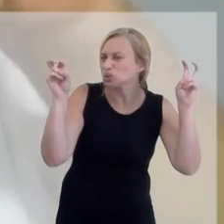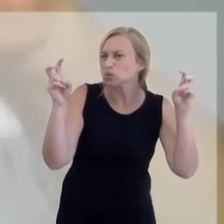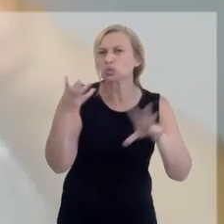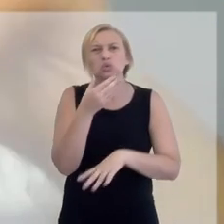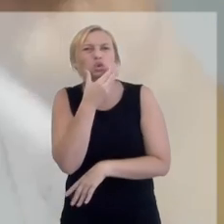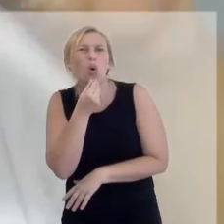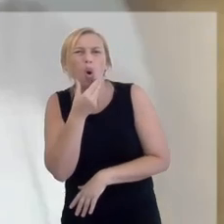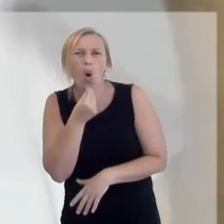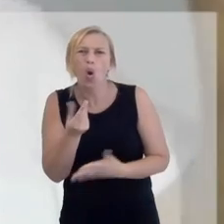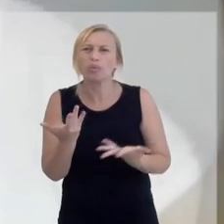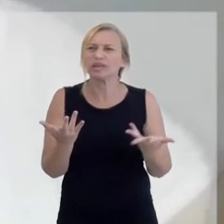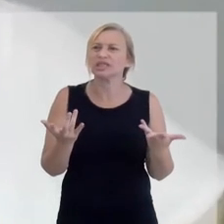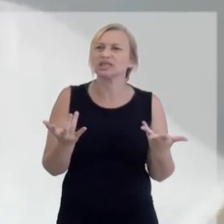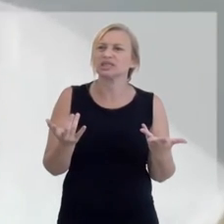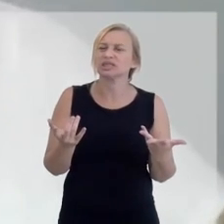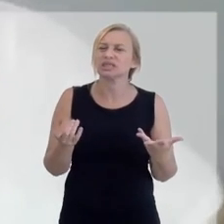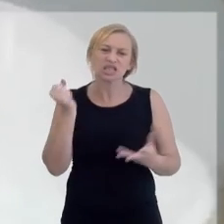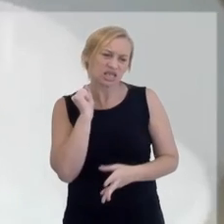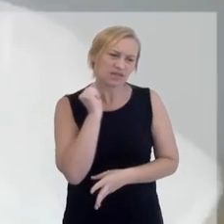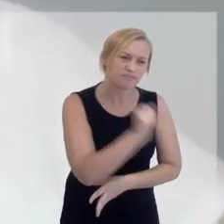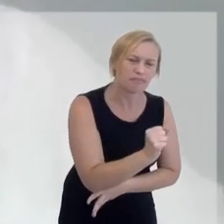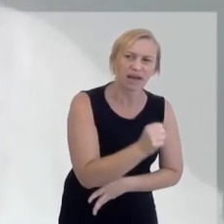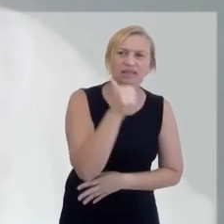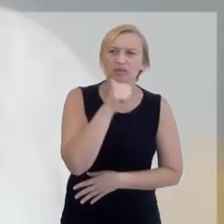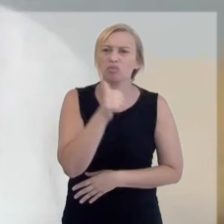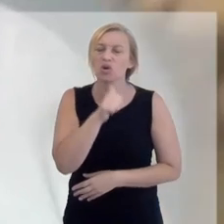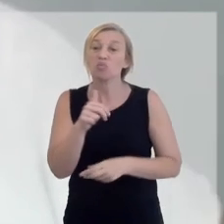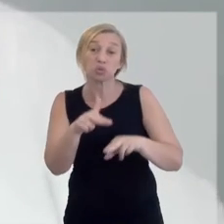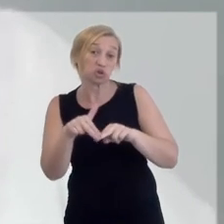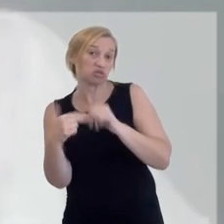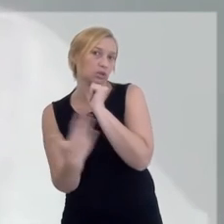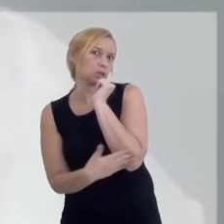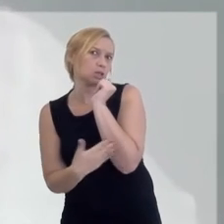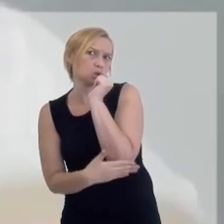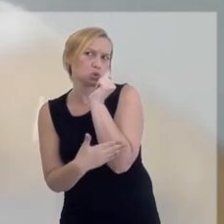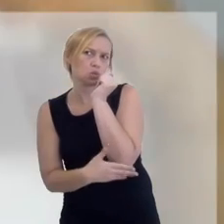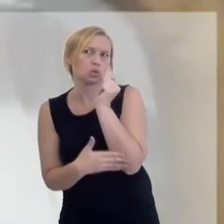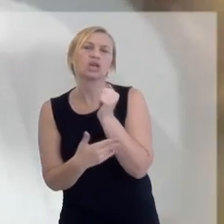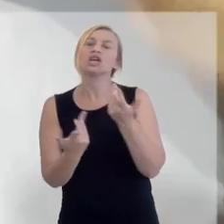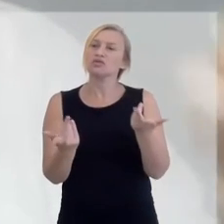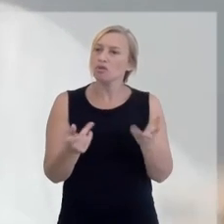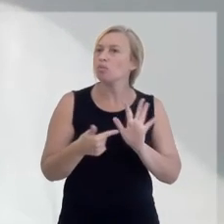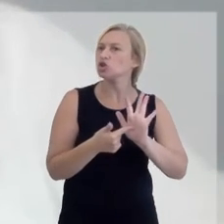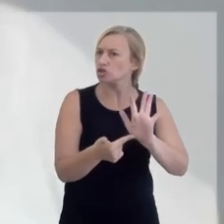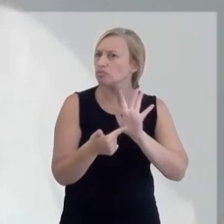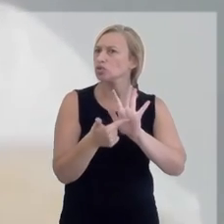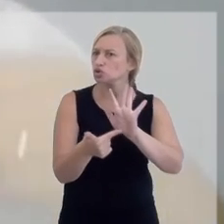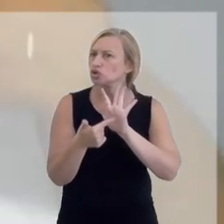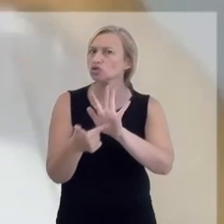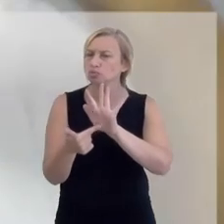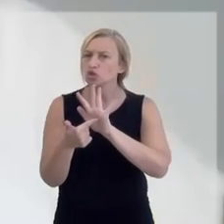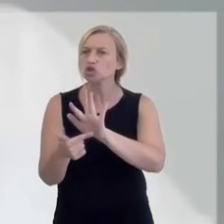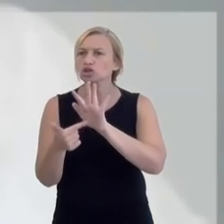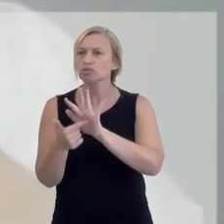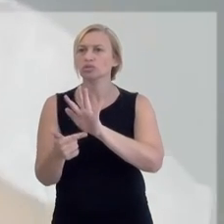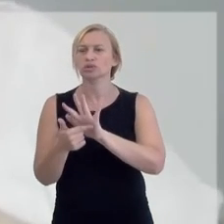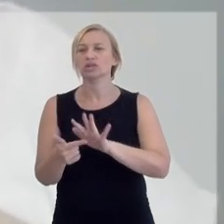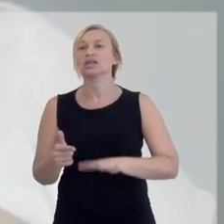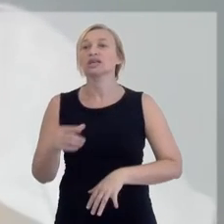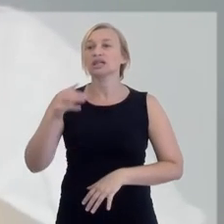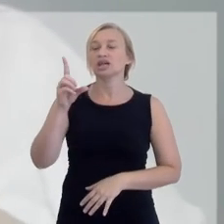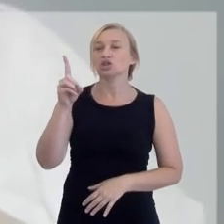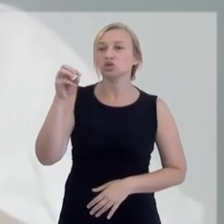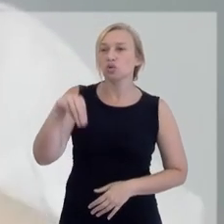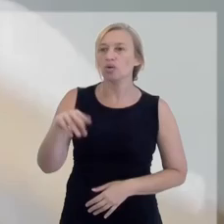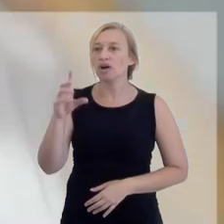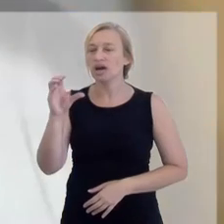matérias de homens que matam mulheres por causa de ciúme, e vou trazendo. Chega um